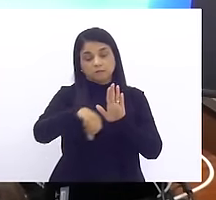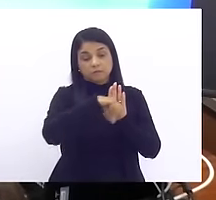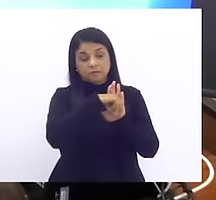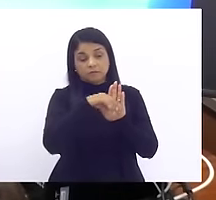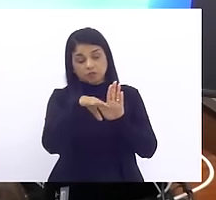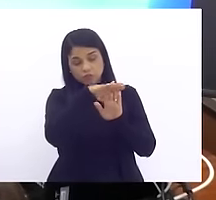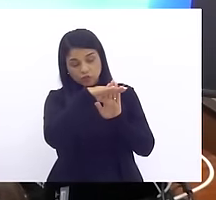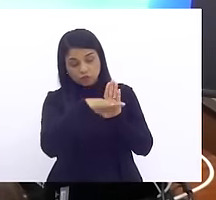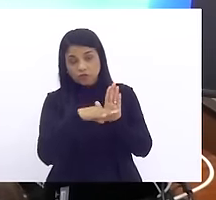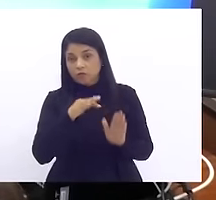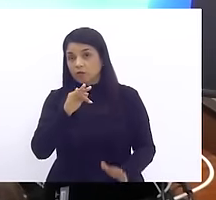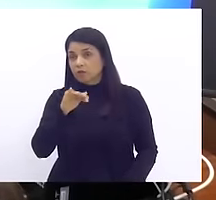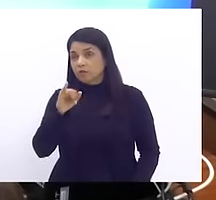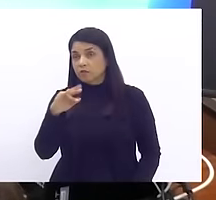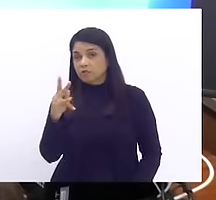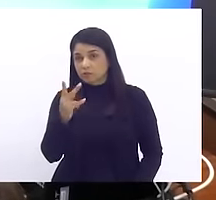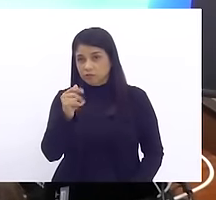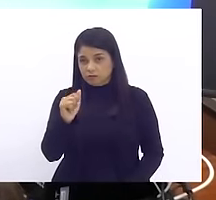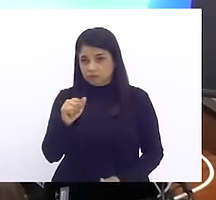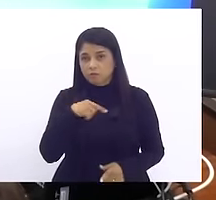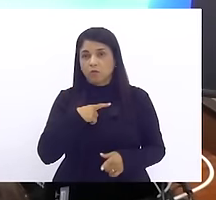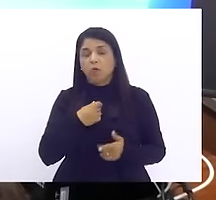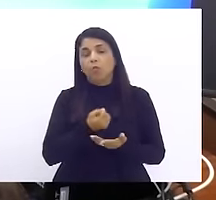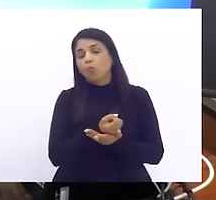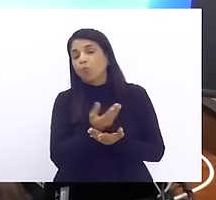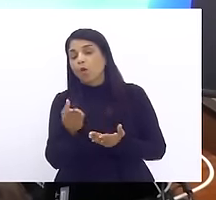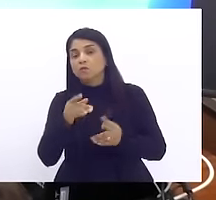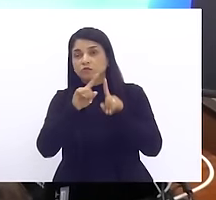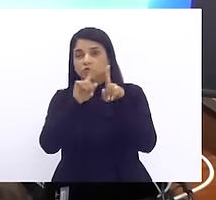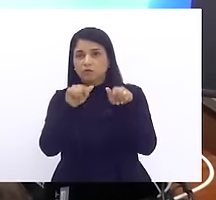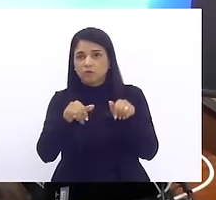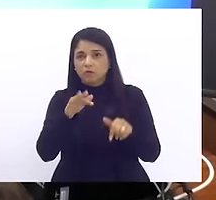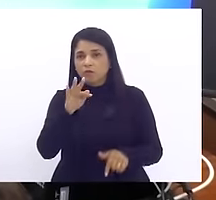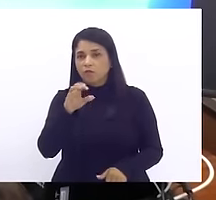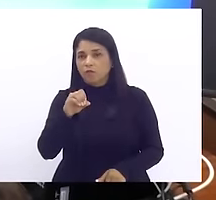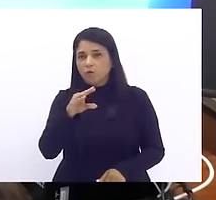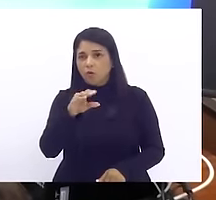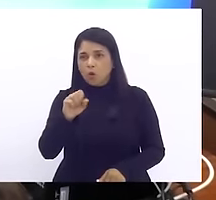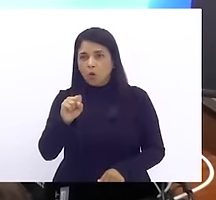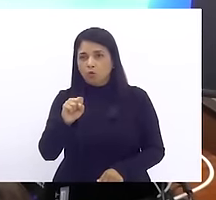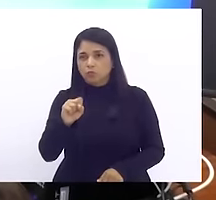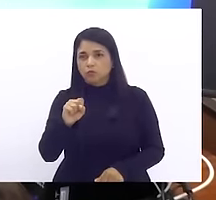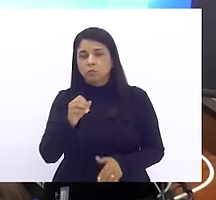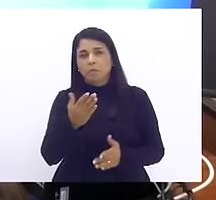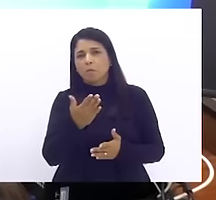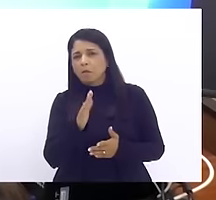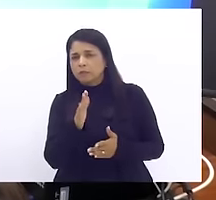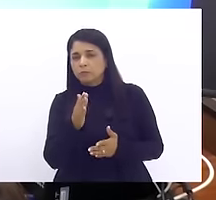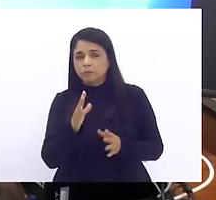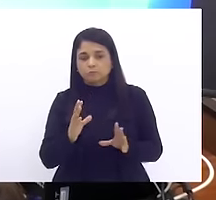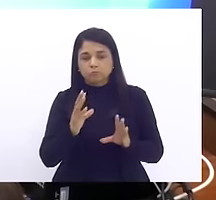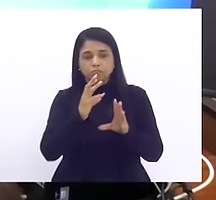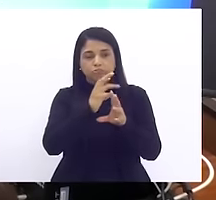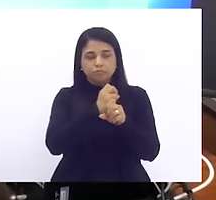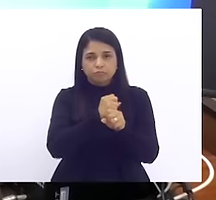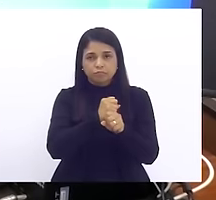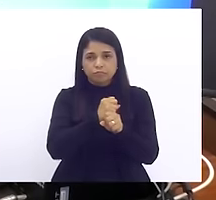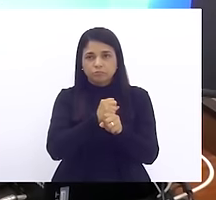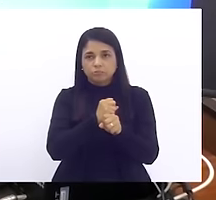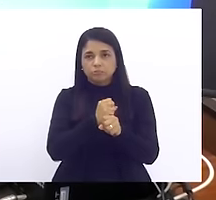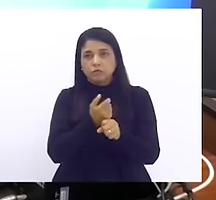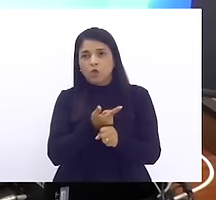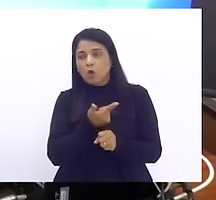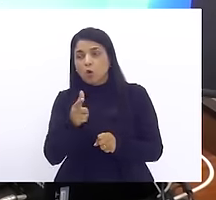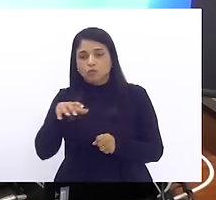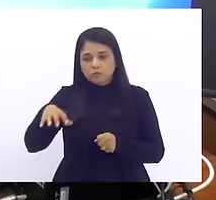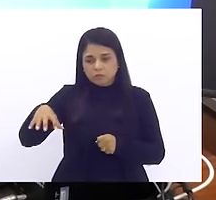o senhor tem quantos funcionários na pele na Focus conseguiria agora ali dimensionar o número total de funcionários que nós temos outros